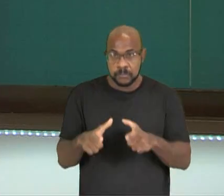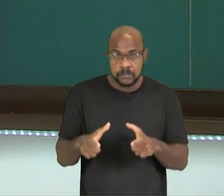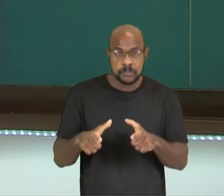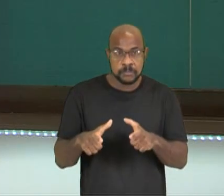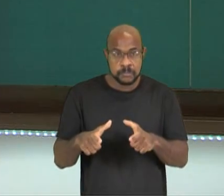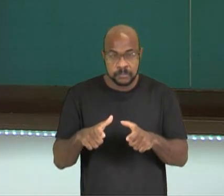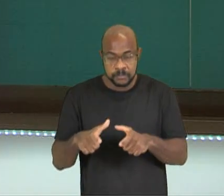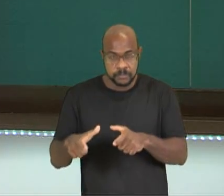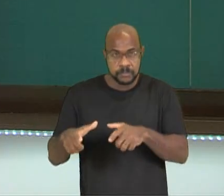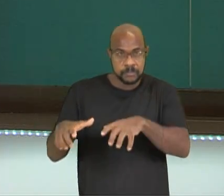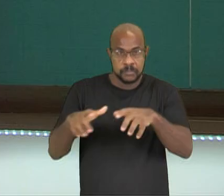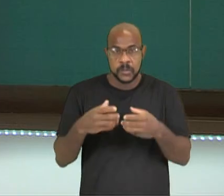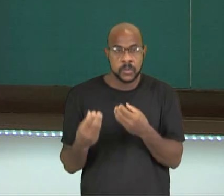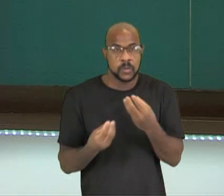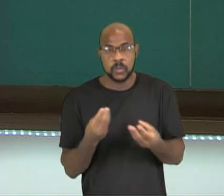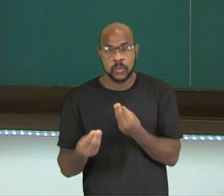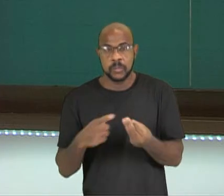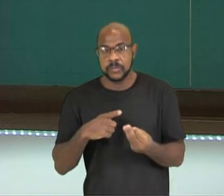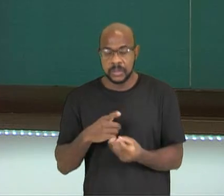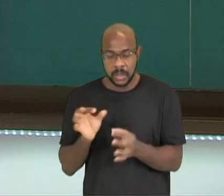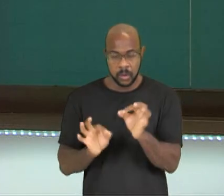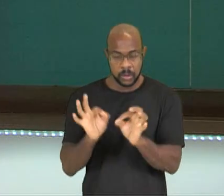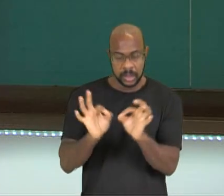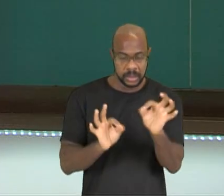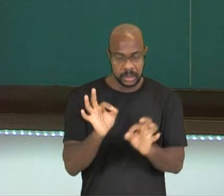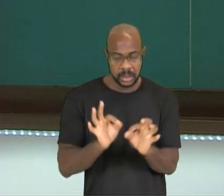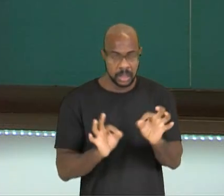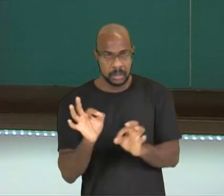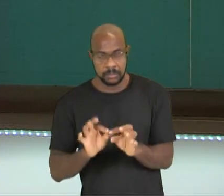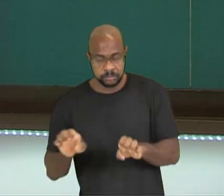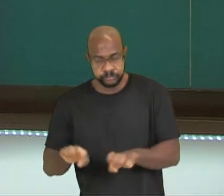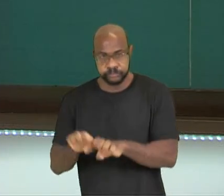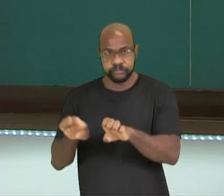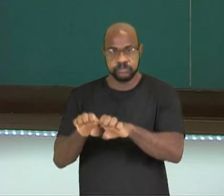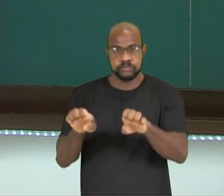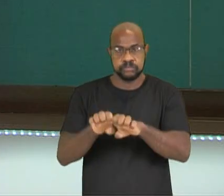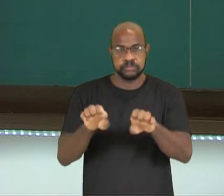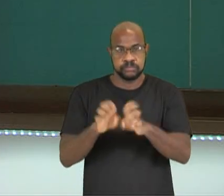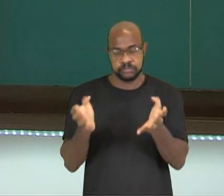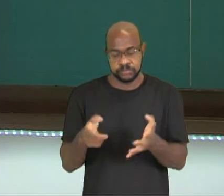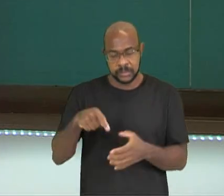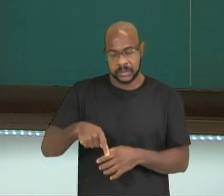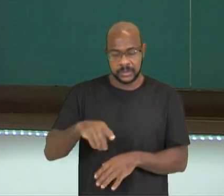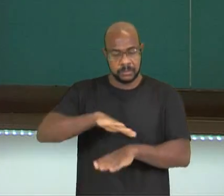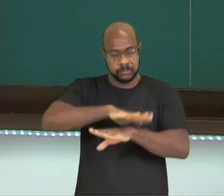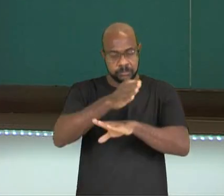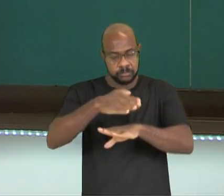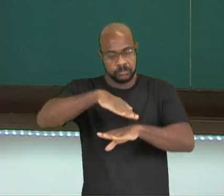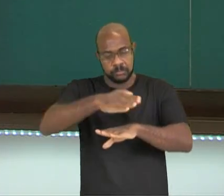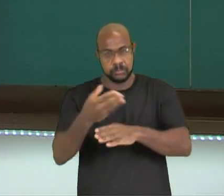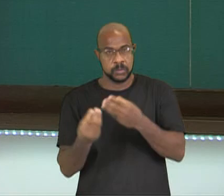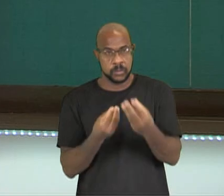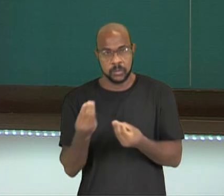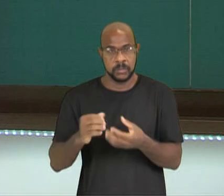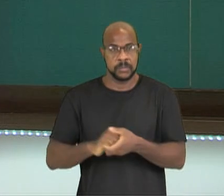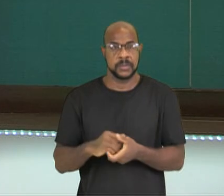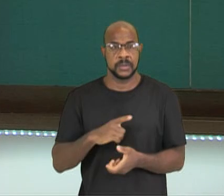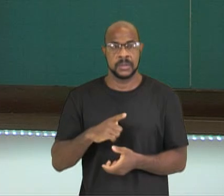seja, como está organizada a estrutura do relevo brasileiro. Eu divido